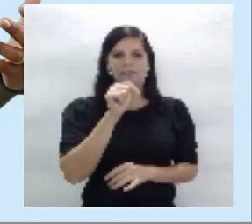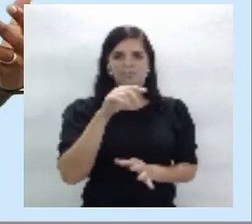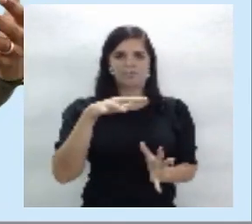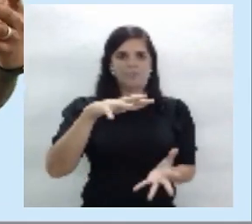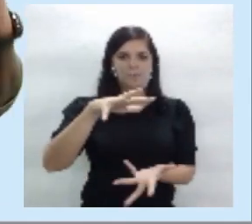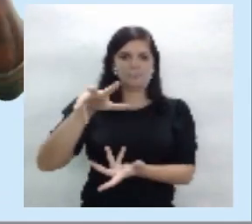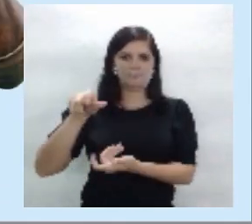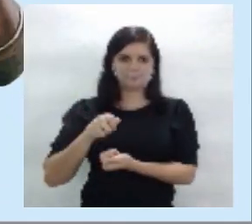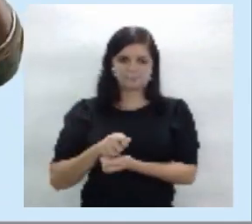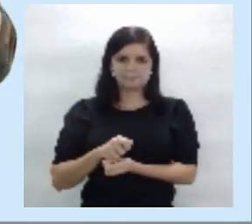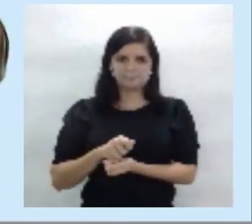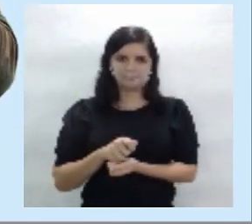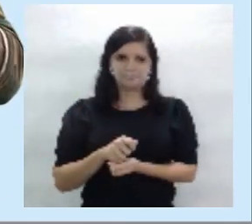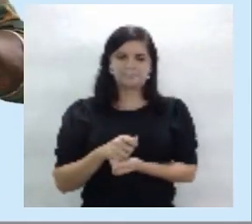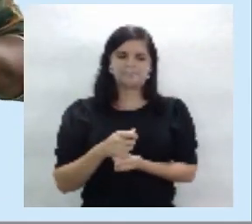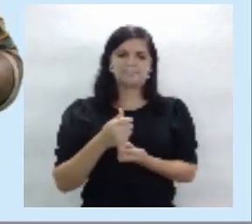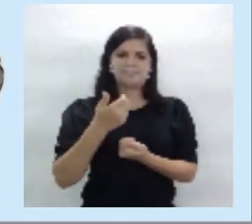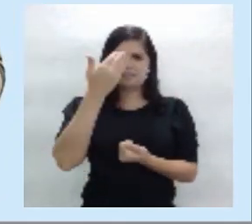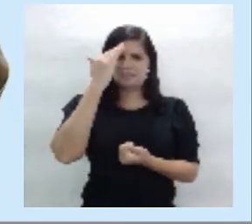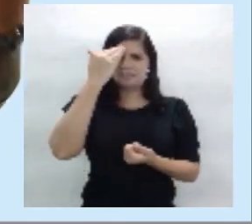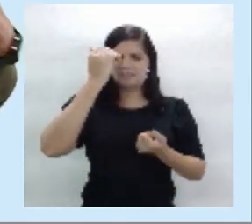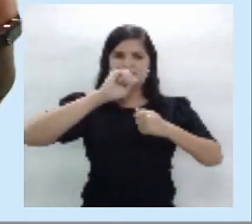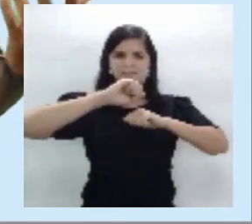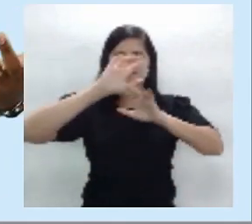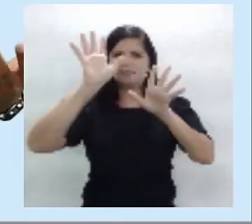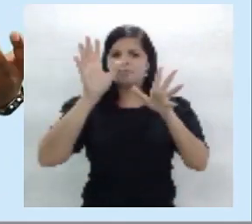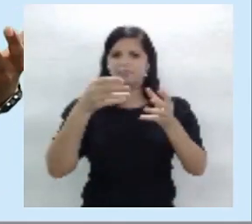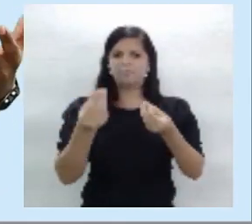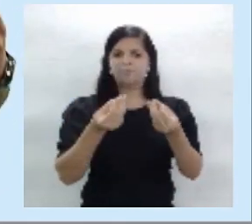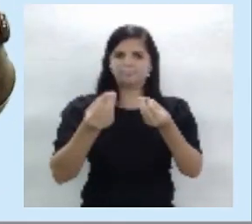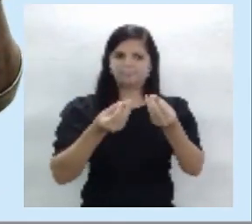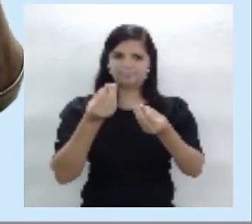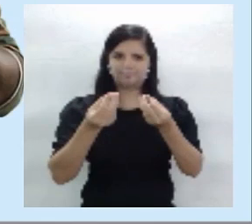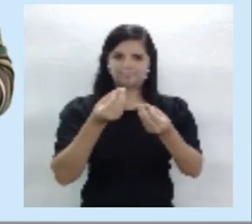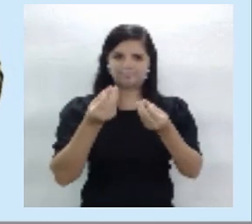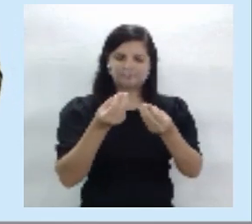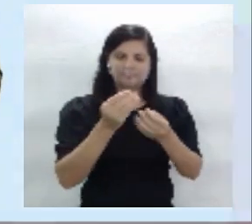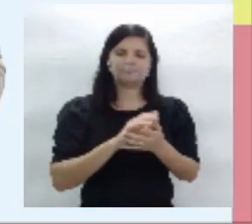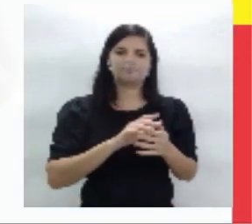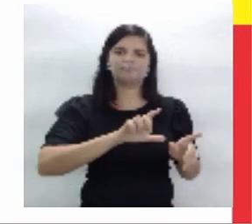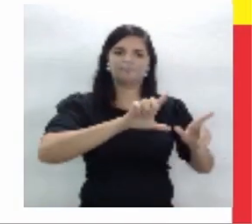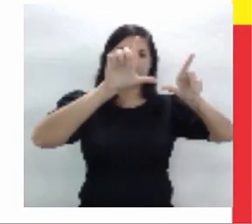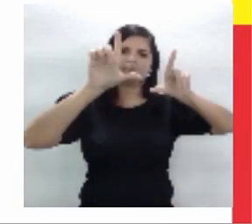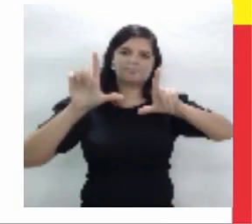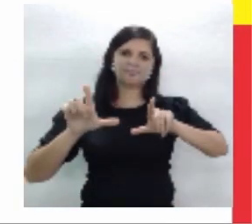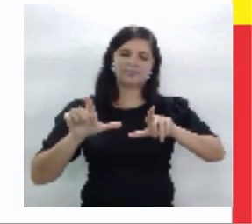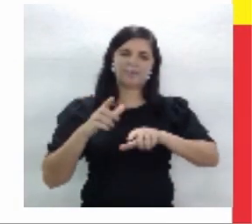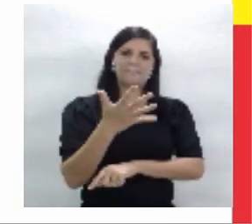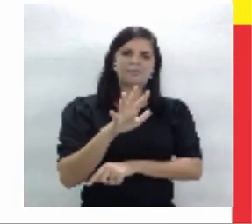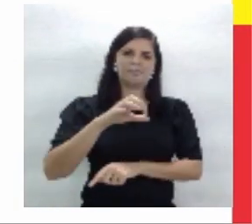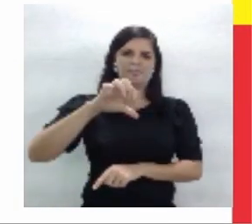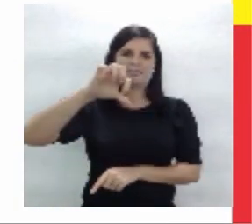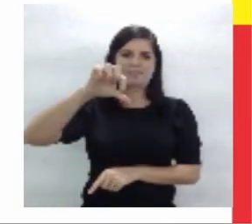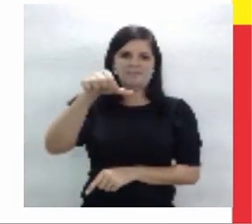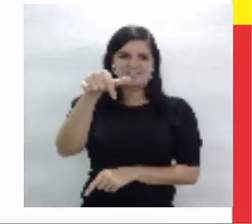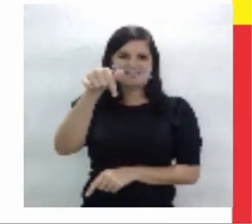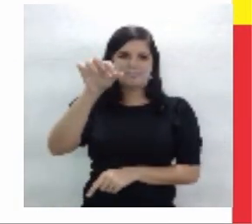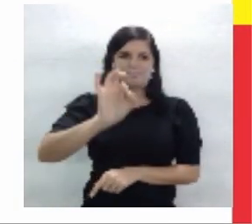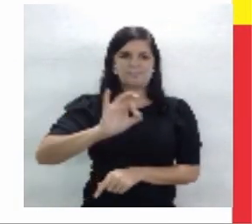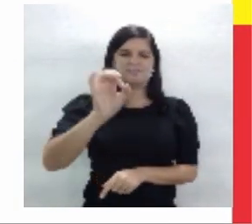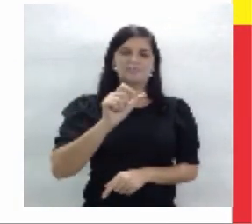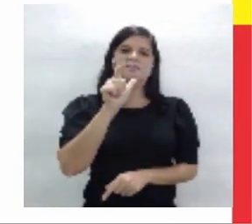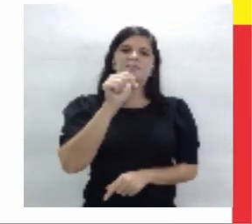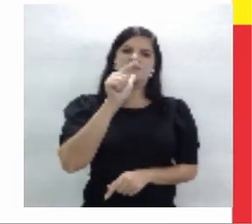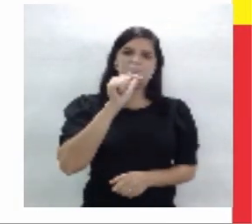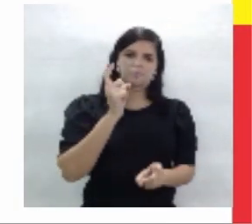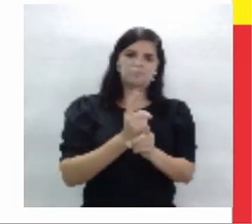mundo inteiro. Tá? Vamos entender mais algumas coisas, vamos relembrar algumas coisas a mais. Olha na tela. Cerca de 97% da água